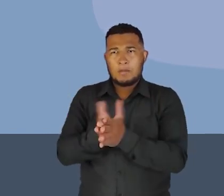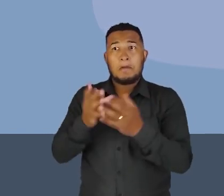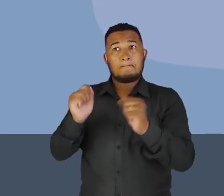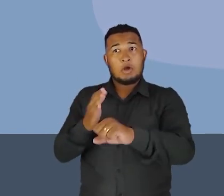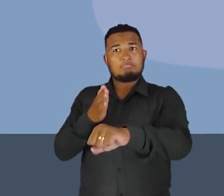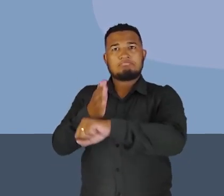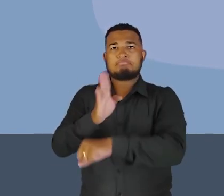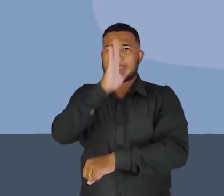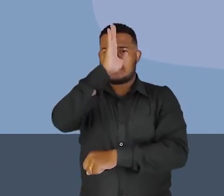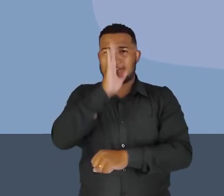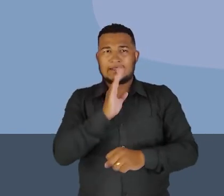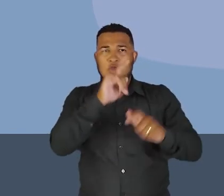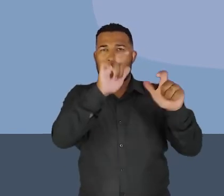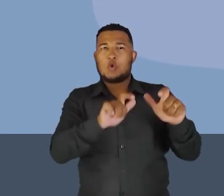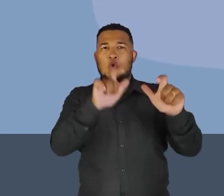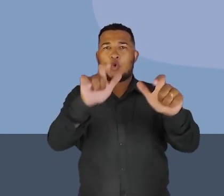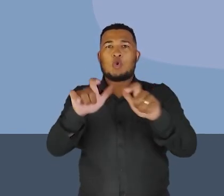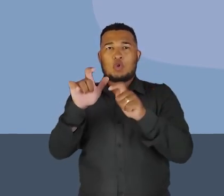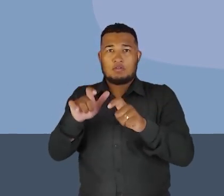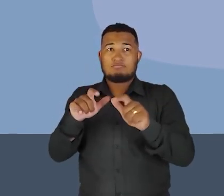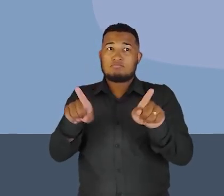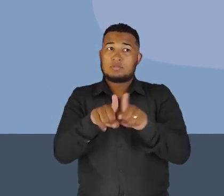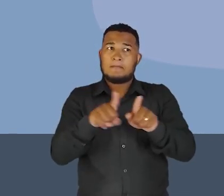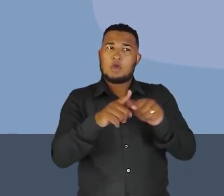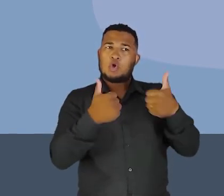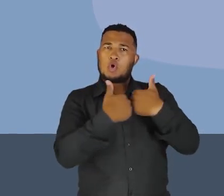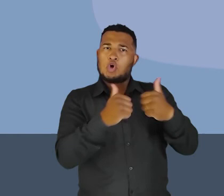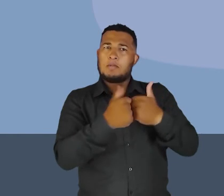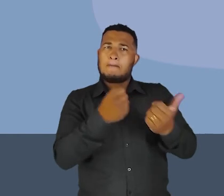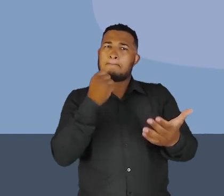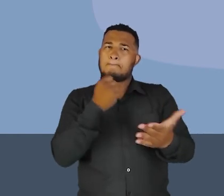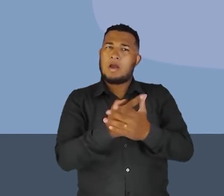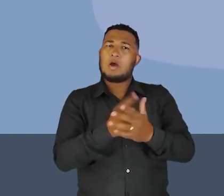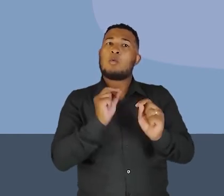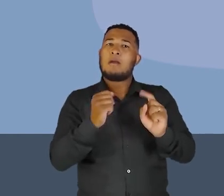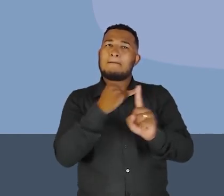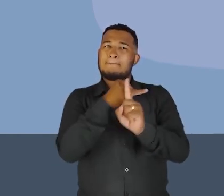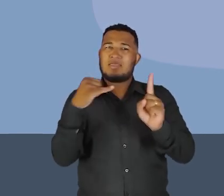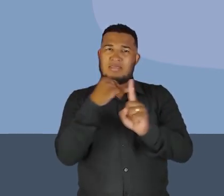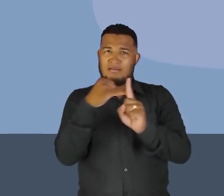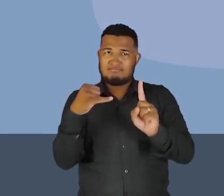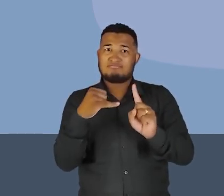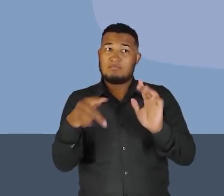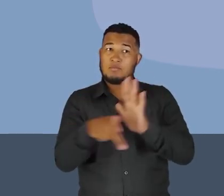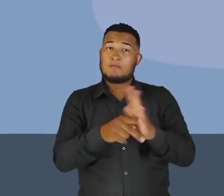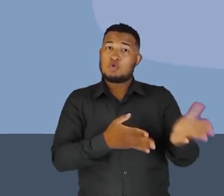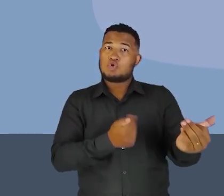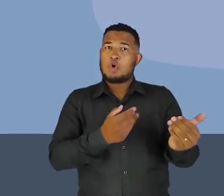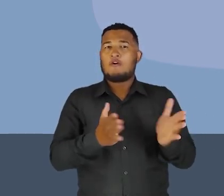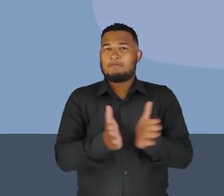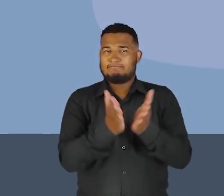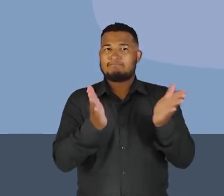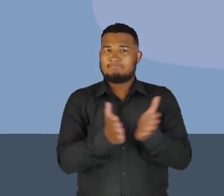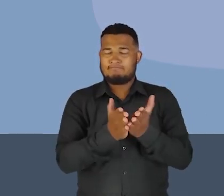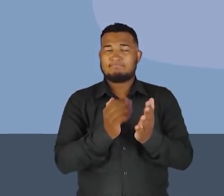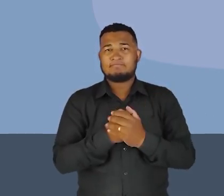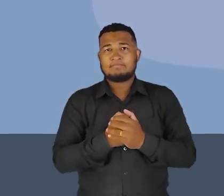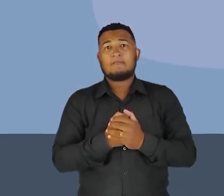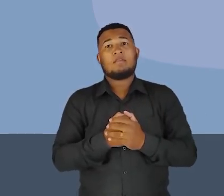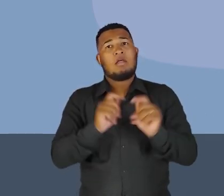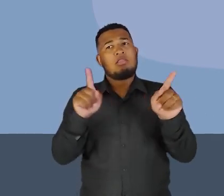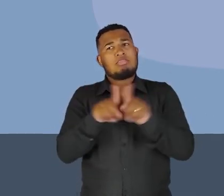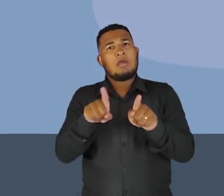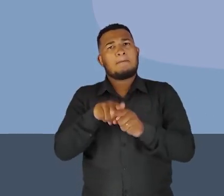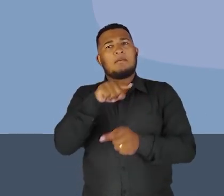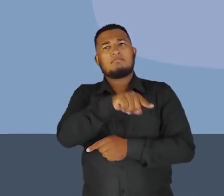32, né, ela garante meia passagem no transporte coletivo interestadual para jovens de baixa renda. Lá no artigo 17, né, ela